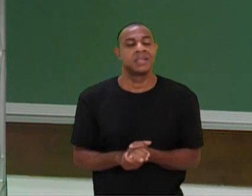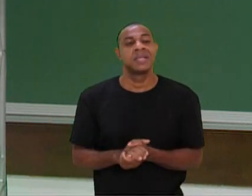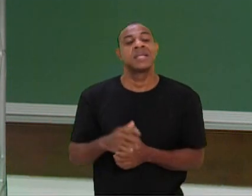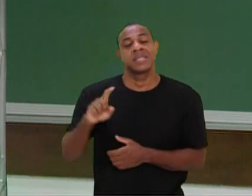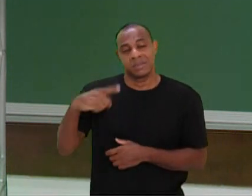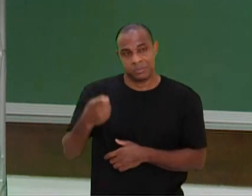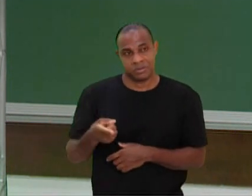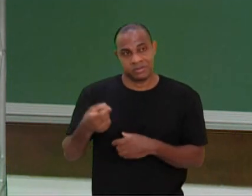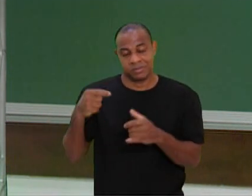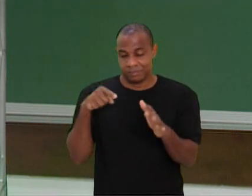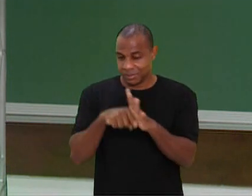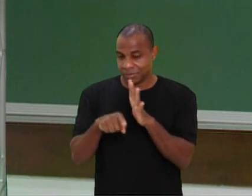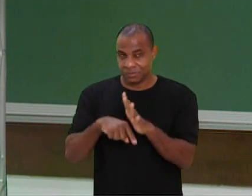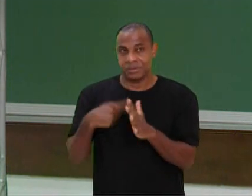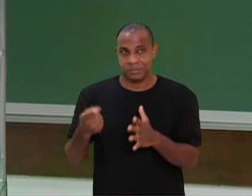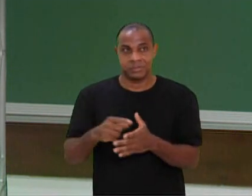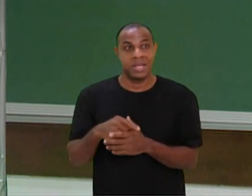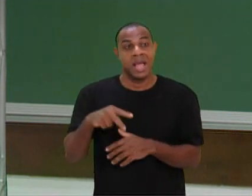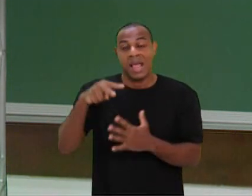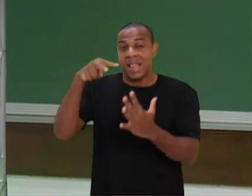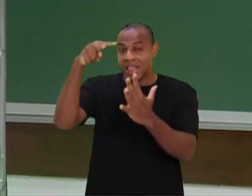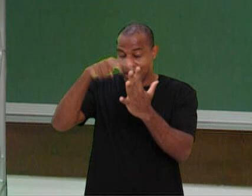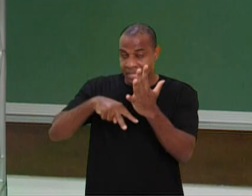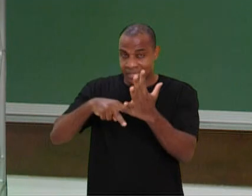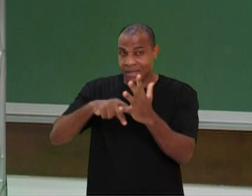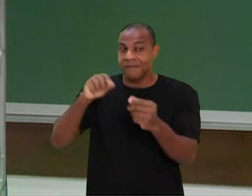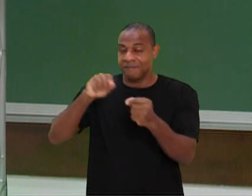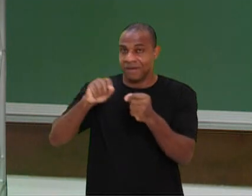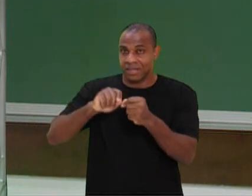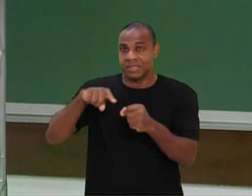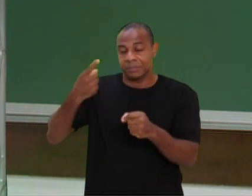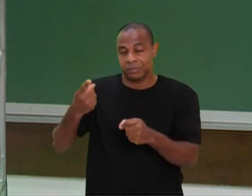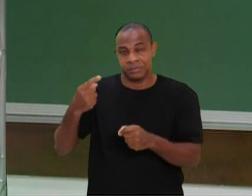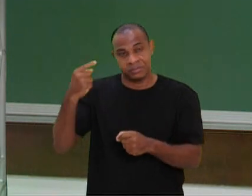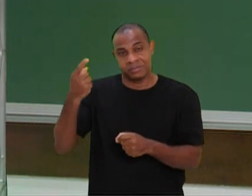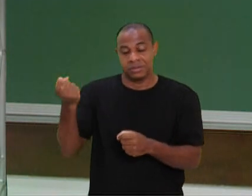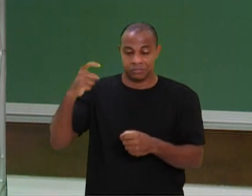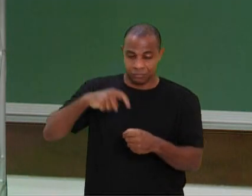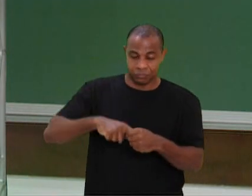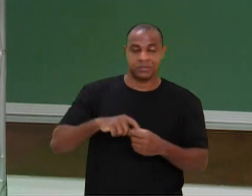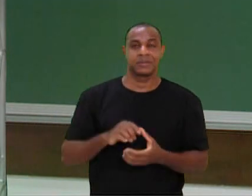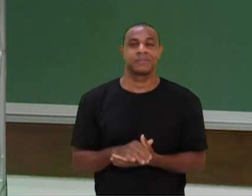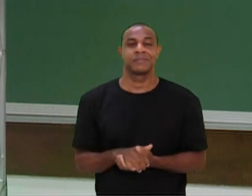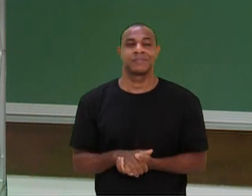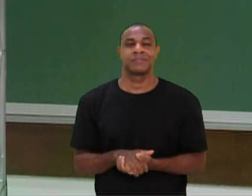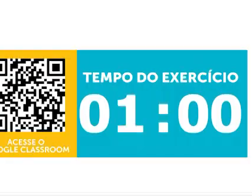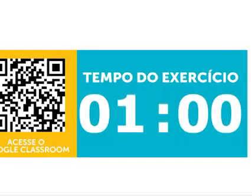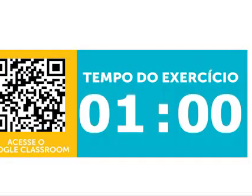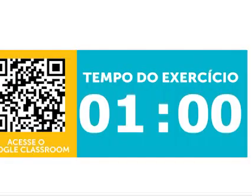pergunta para vocês, leiam, tentem resolver e daqui a pouco a gente responde. Até mais!